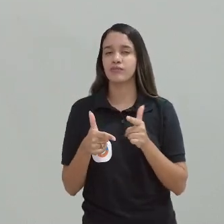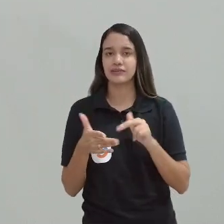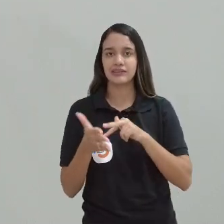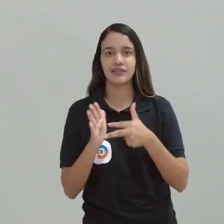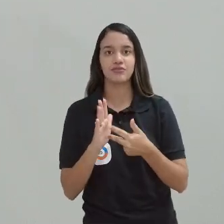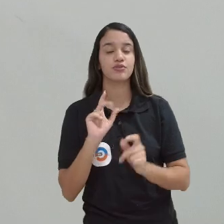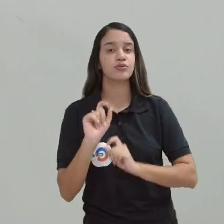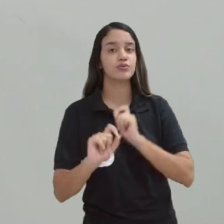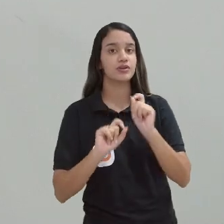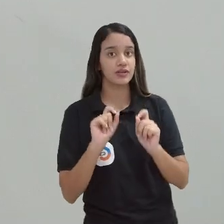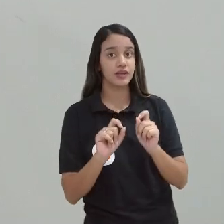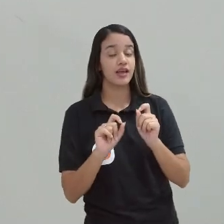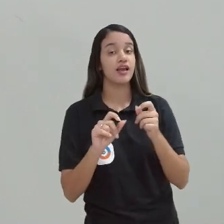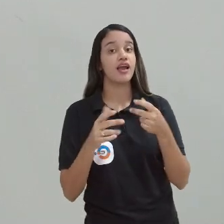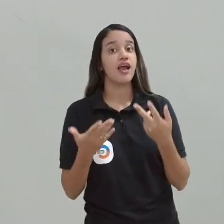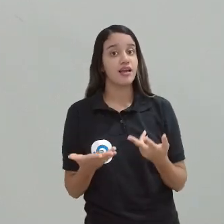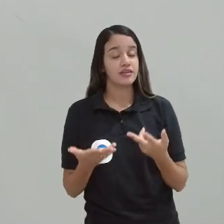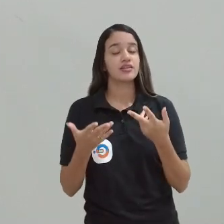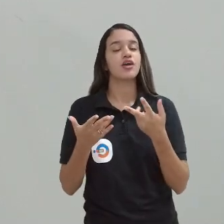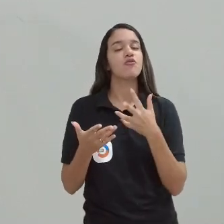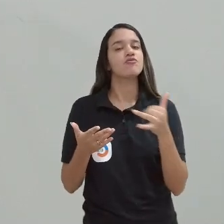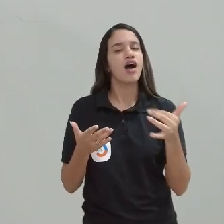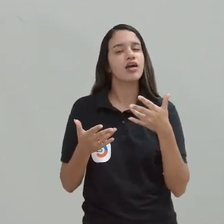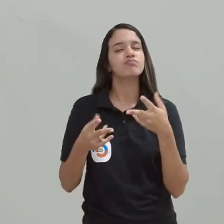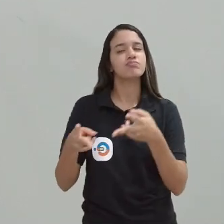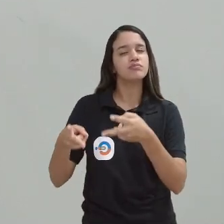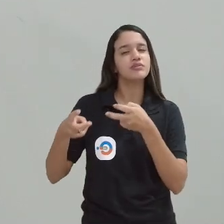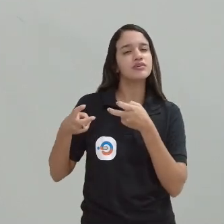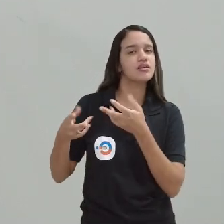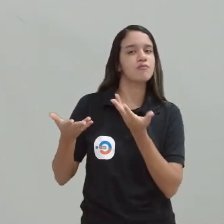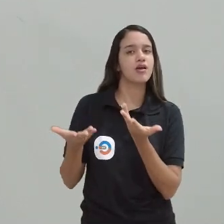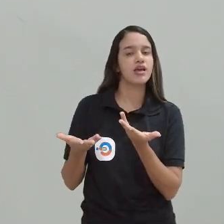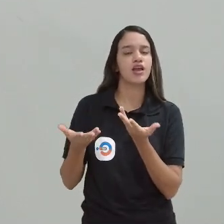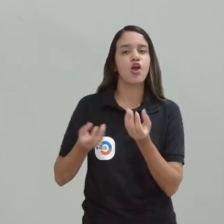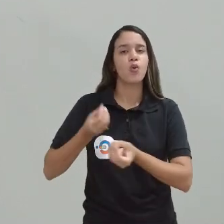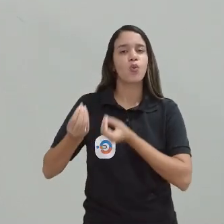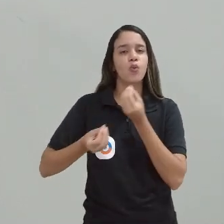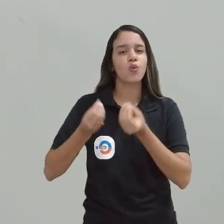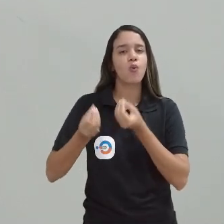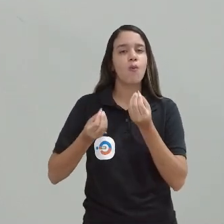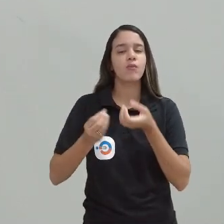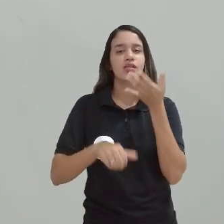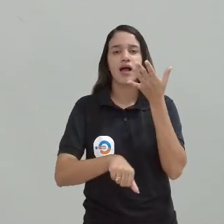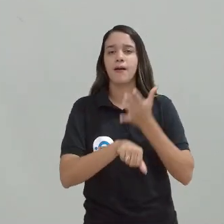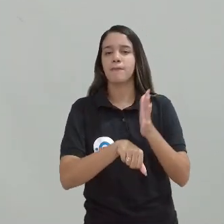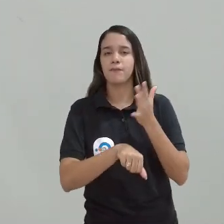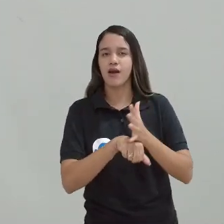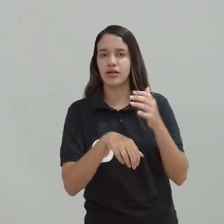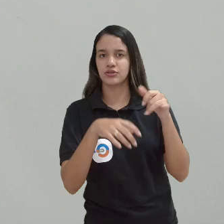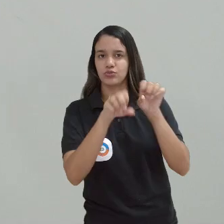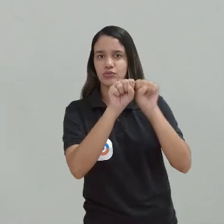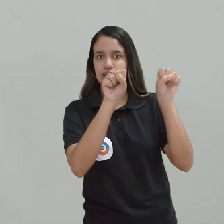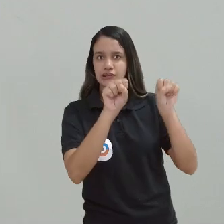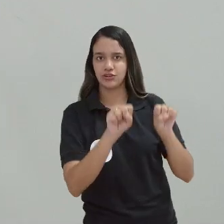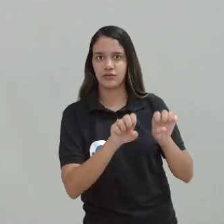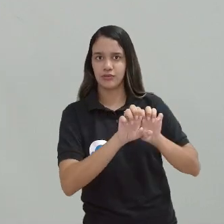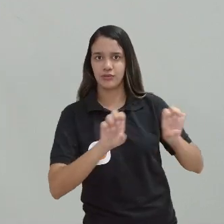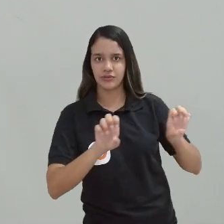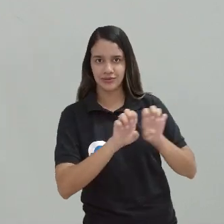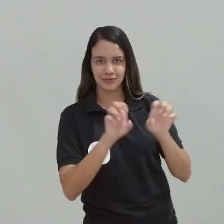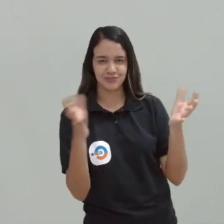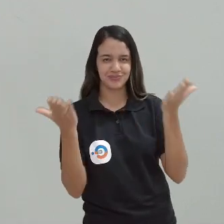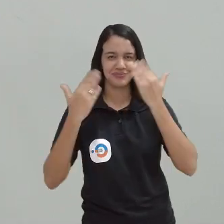ver uma determinada situação e como é que essa situação pode ser expressa através de um sistema de